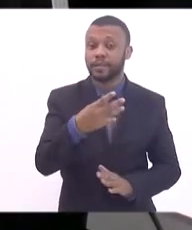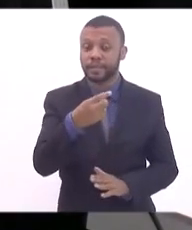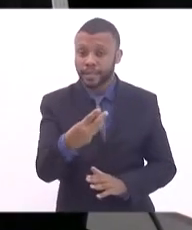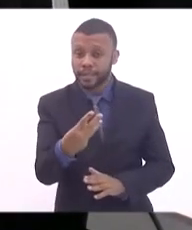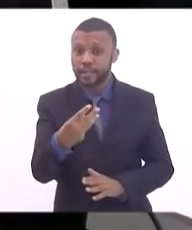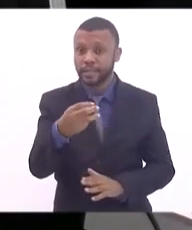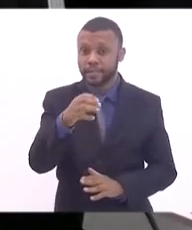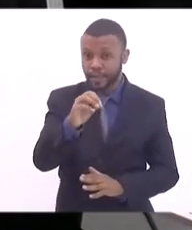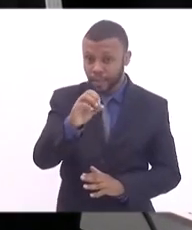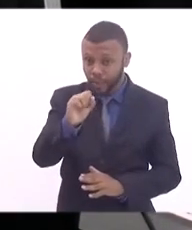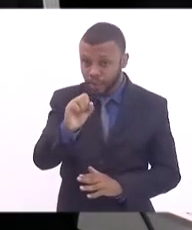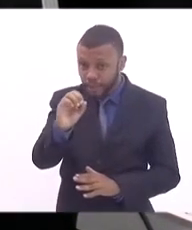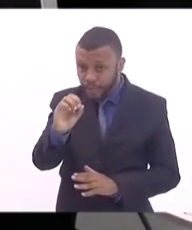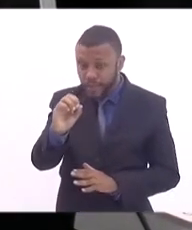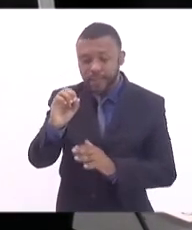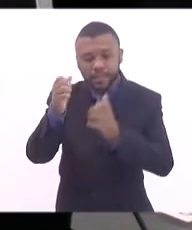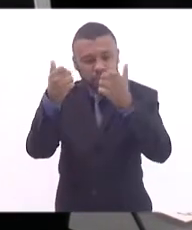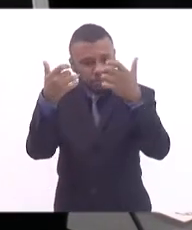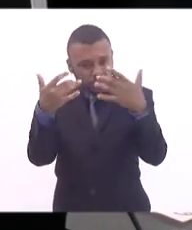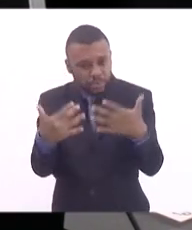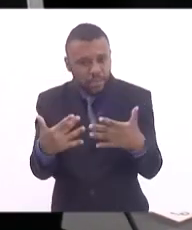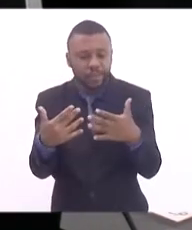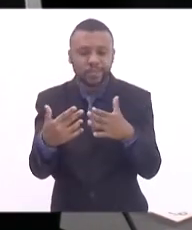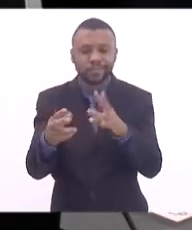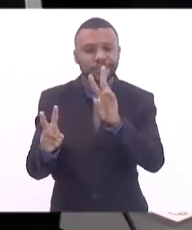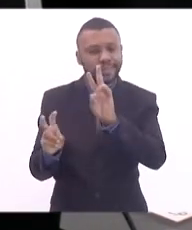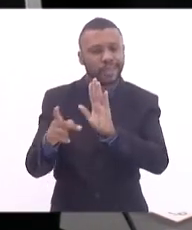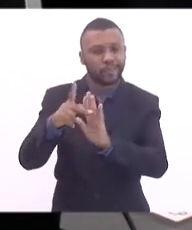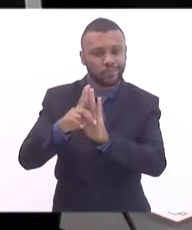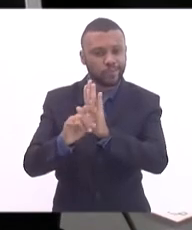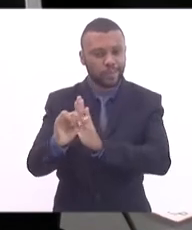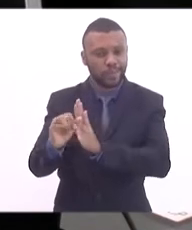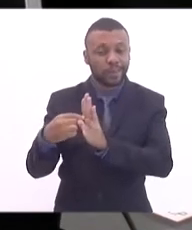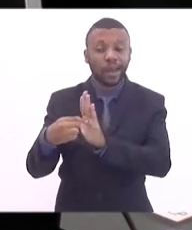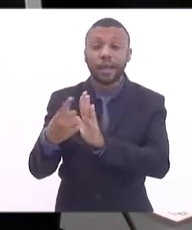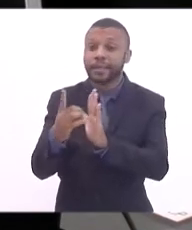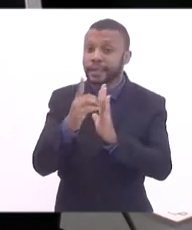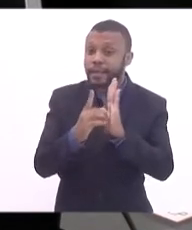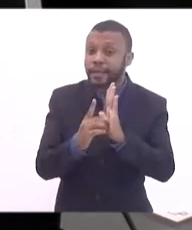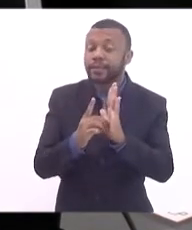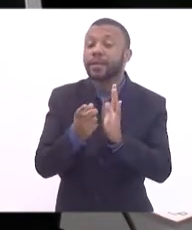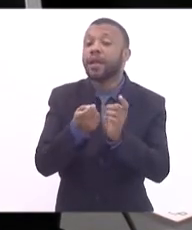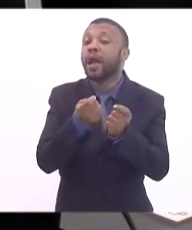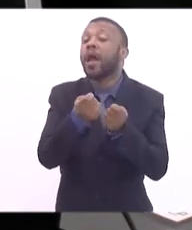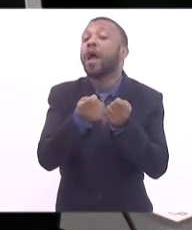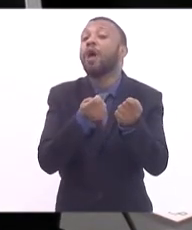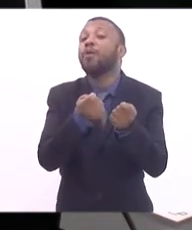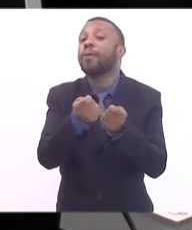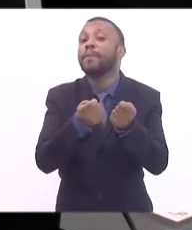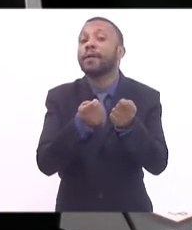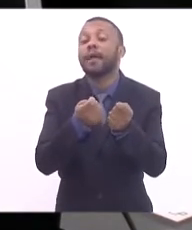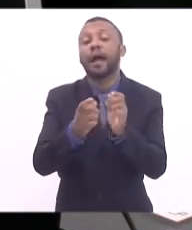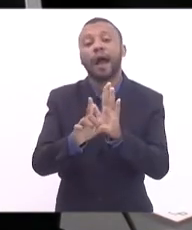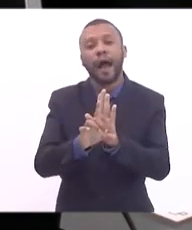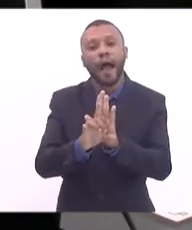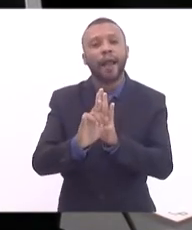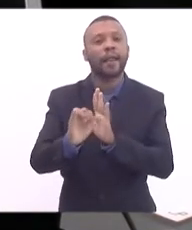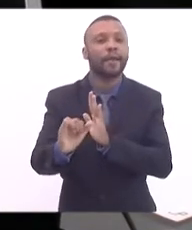2002 você tava no pele e o Decreto que regulamenta a lei mil